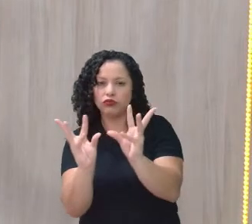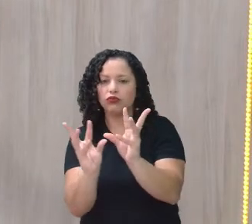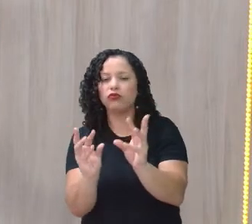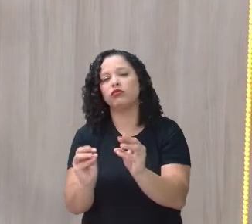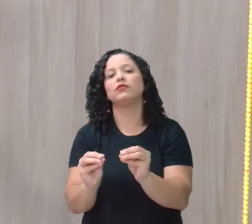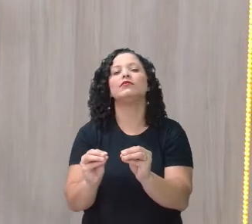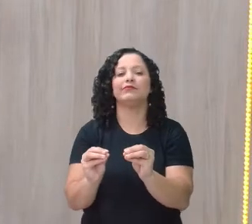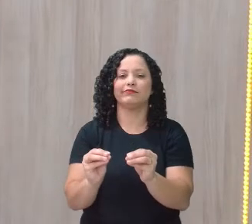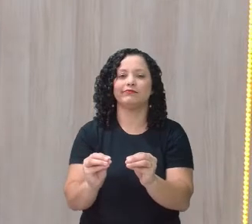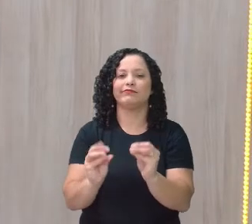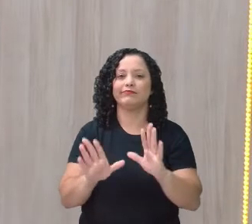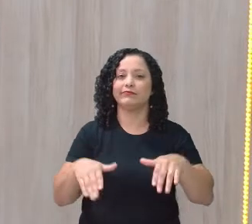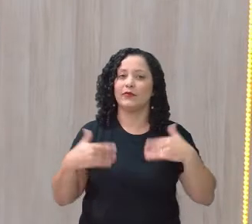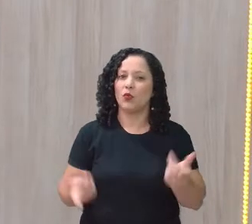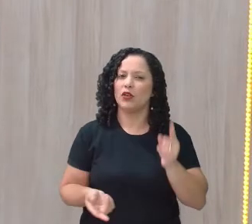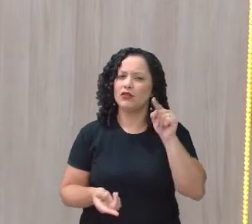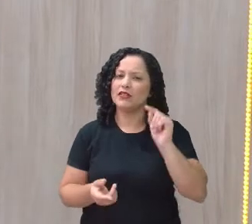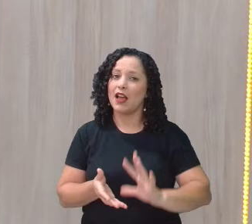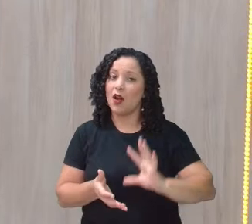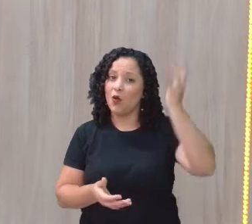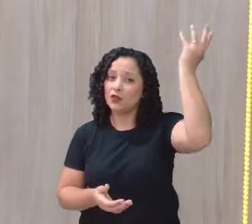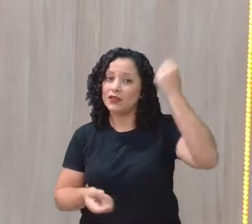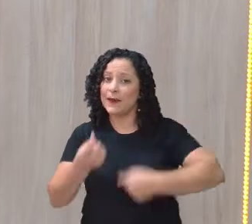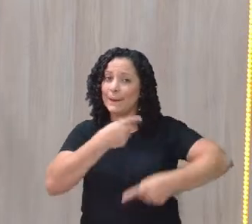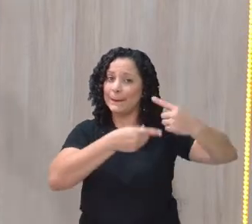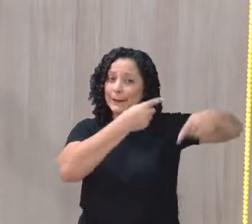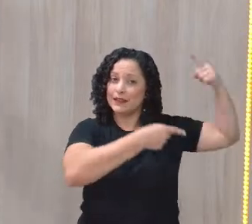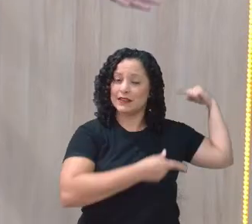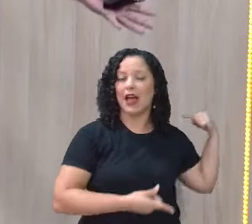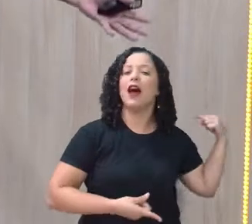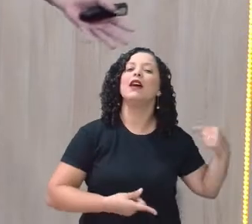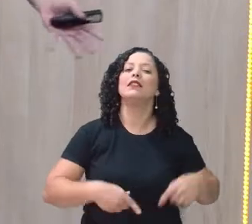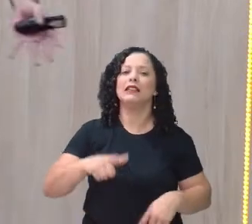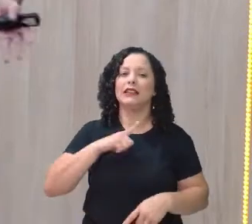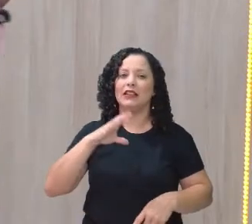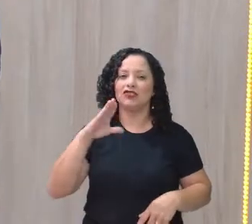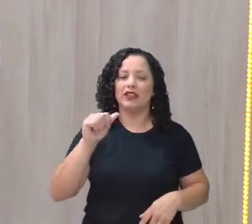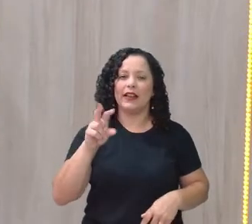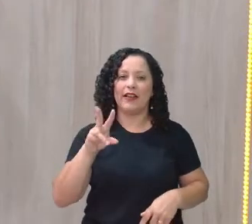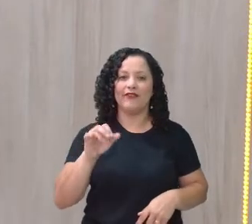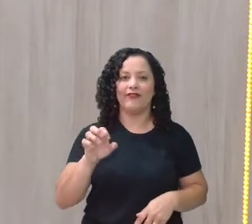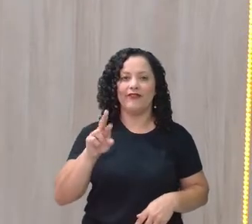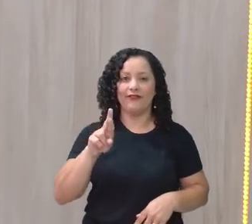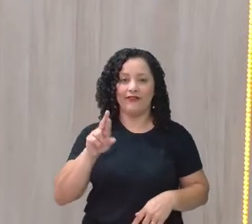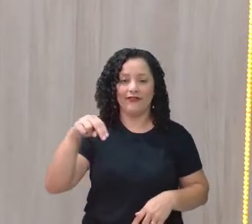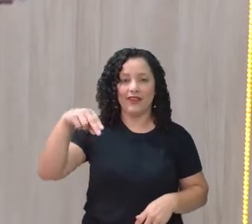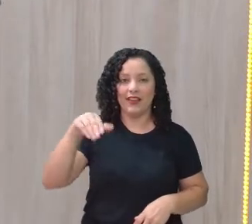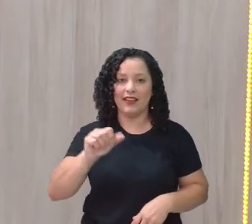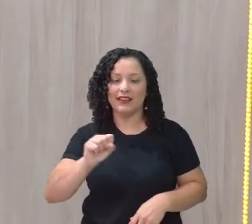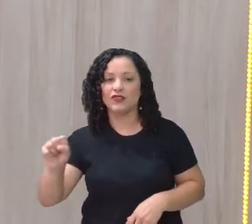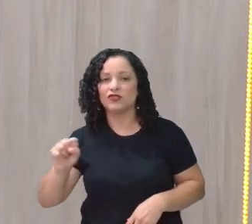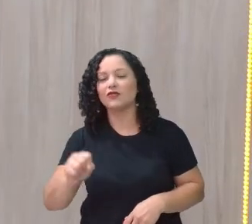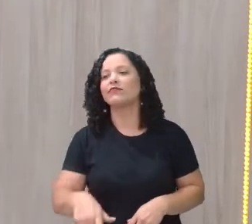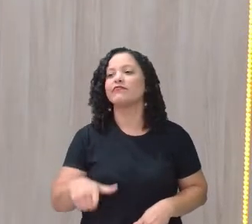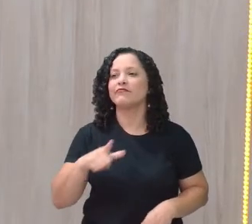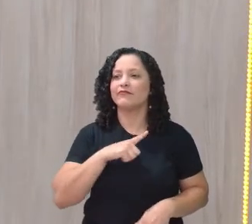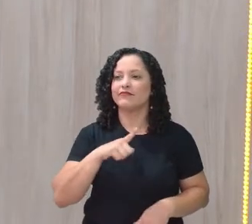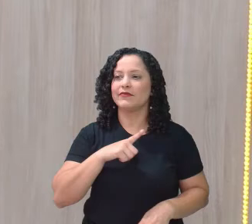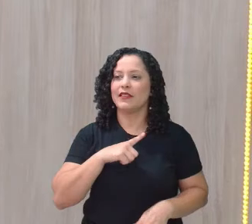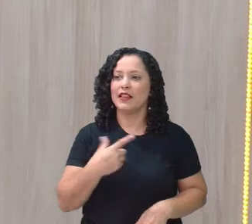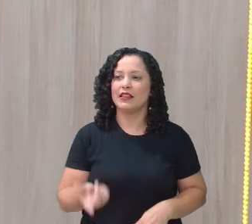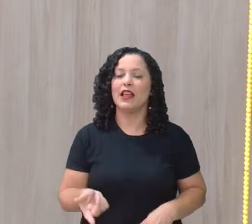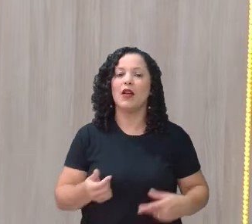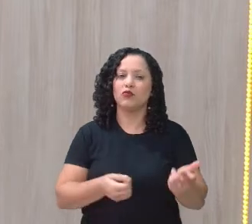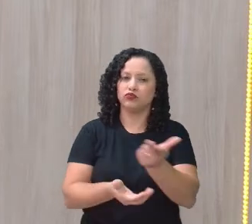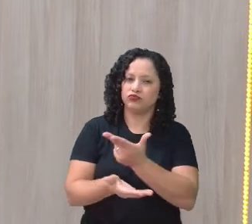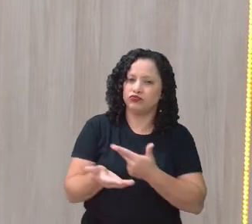nas formações lá das cavernas, né? Que infelizmente, devido aos direitos autorais de imagem, eu não pude trazer os exemplos aqui da estalagmites